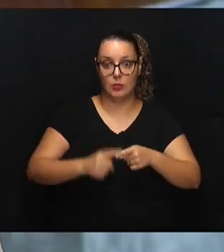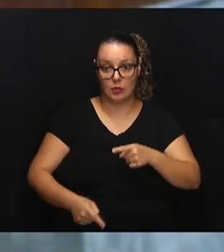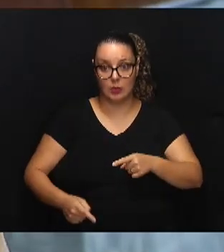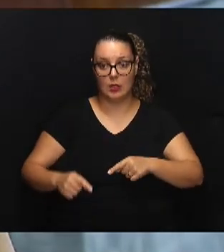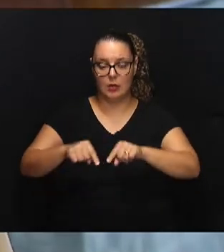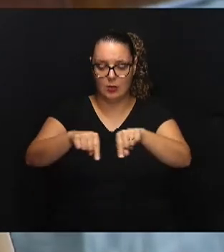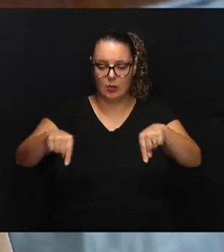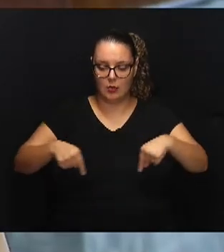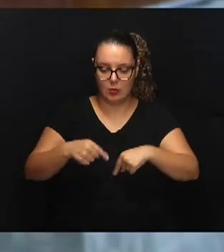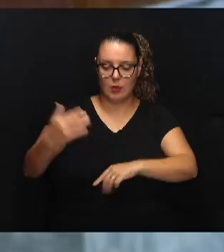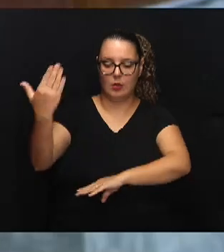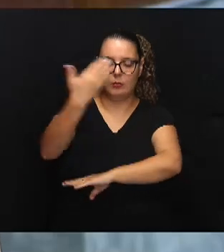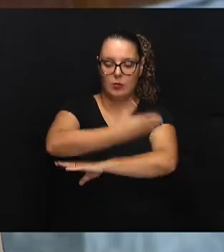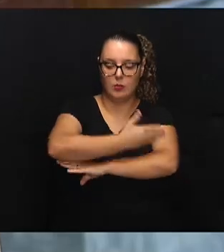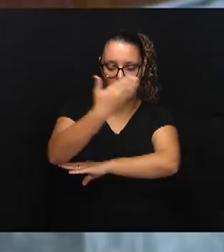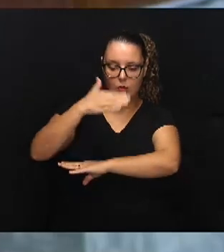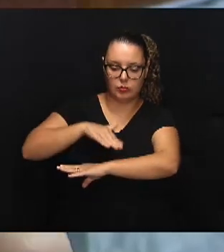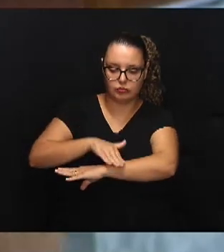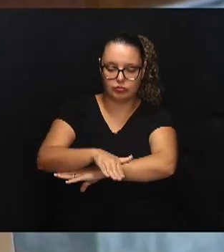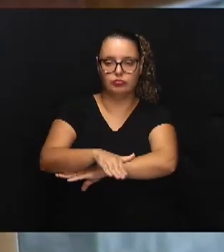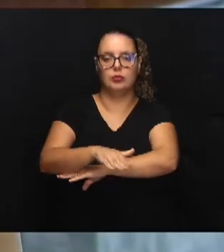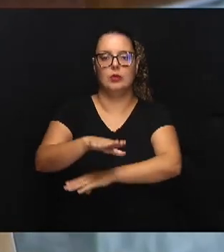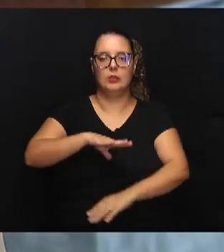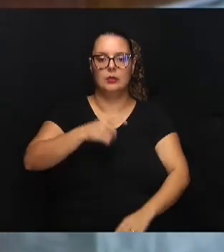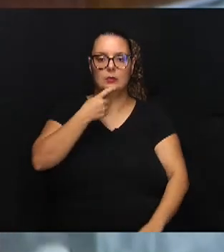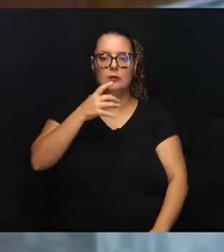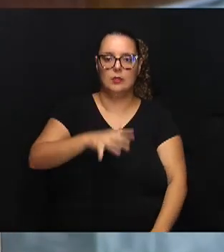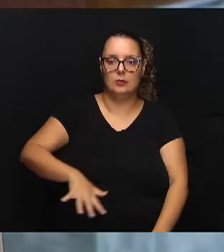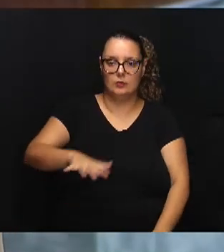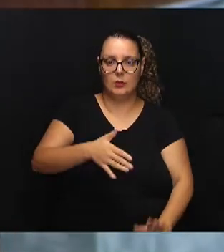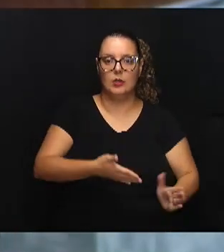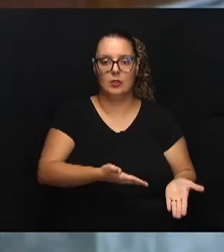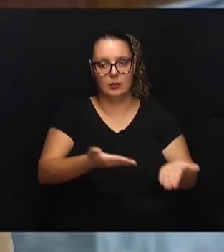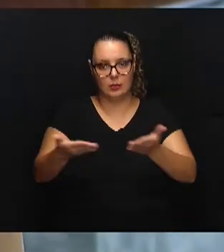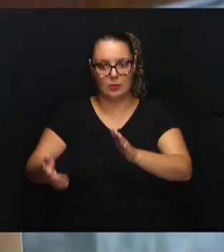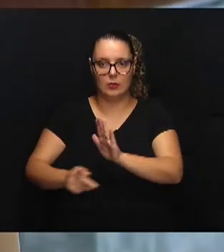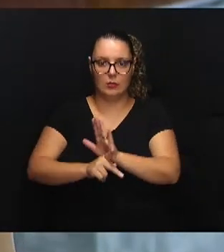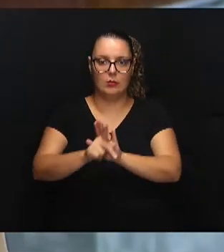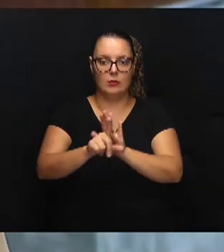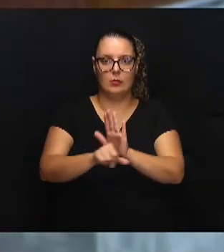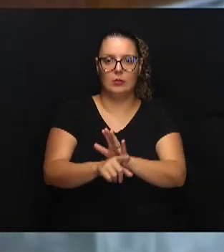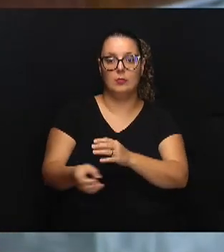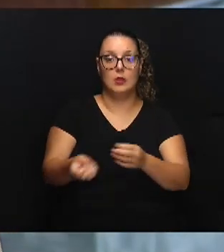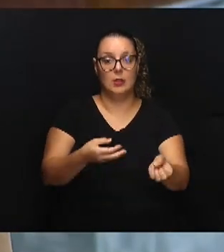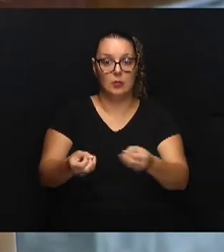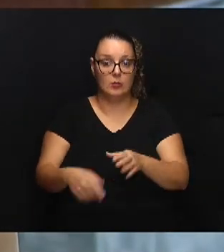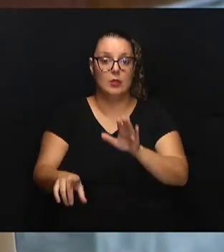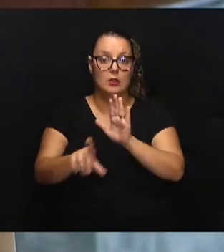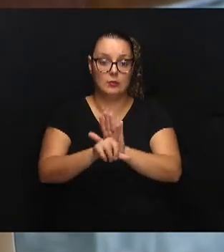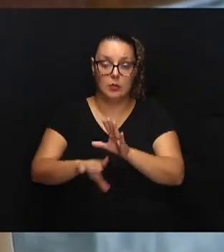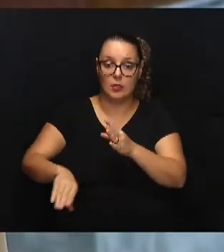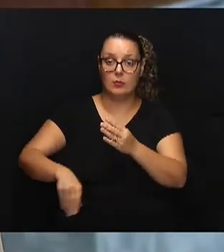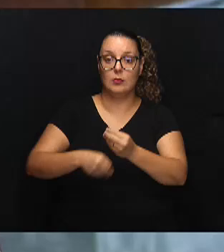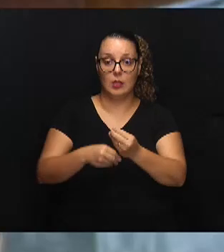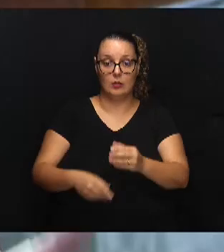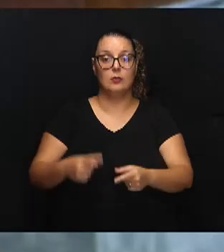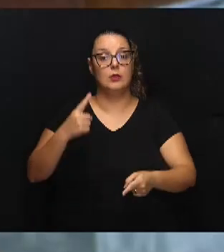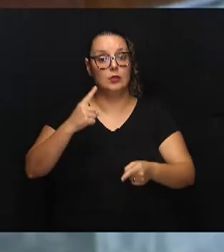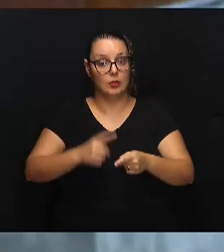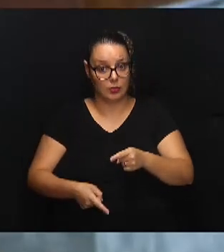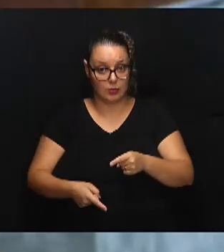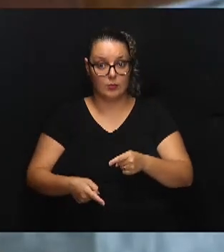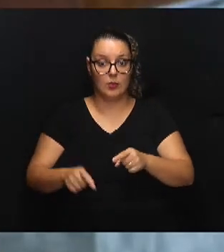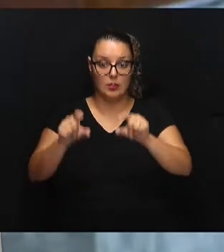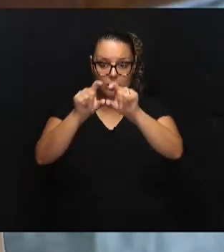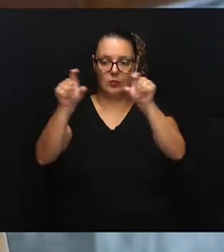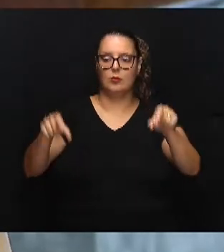pedágio aqui no município de Campinas. Então, eu apresentei um projeto de lei para atualizar essa lei, para incluir também na proibição a